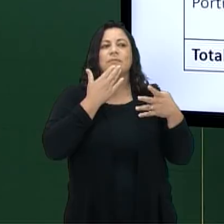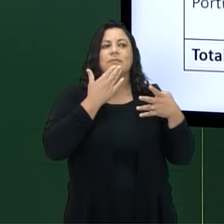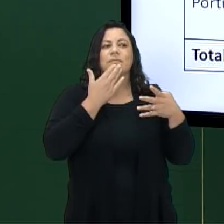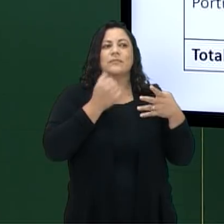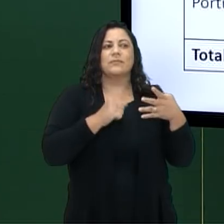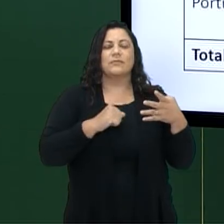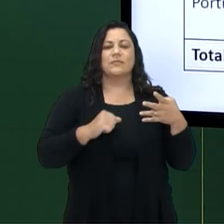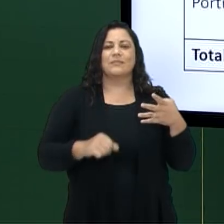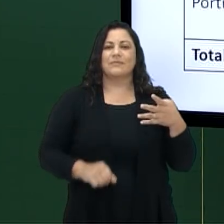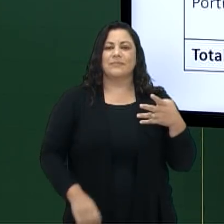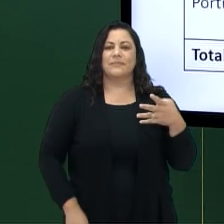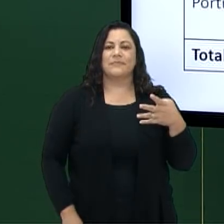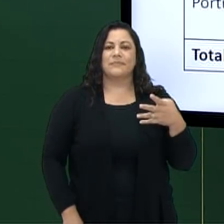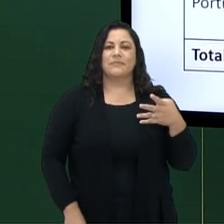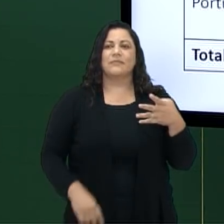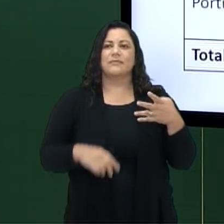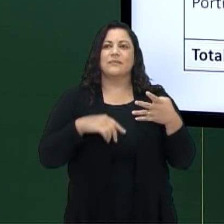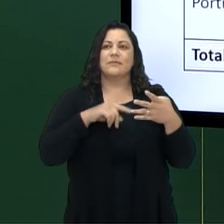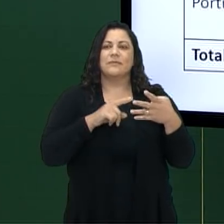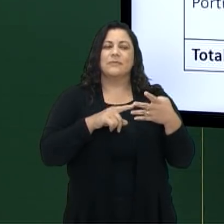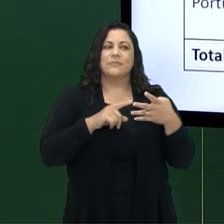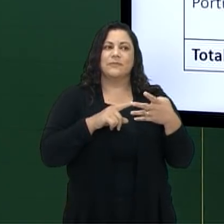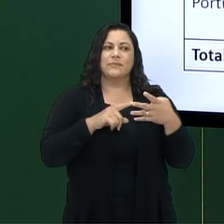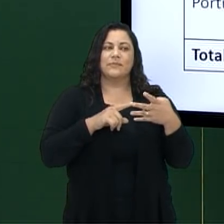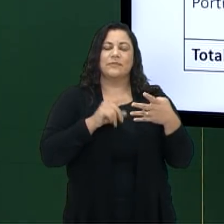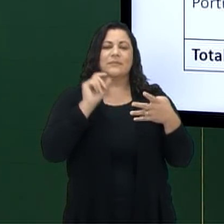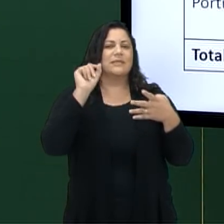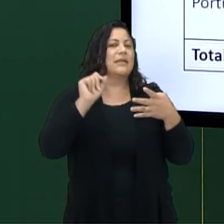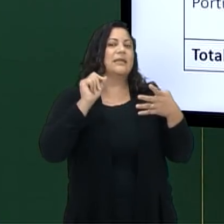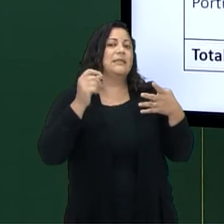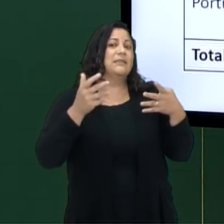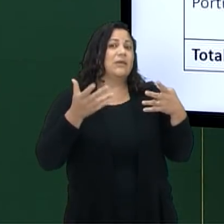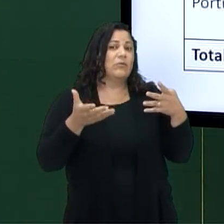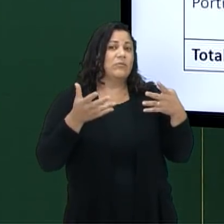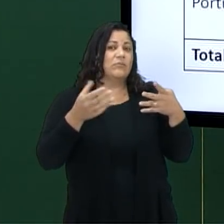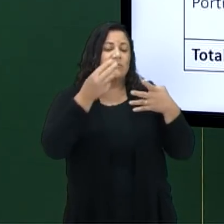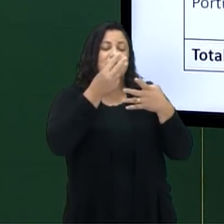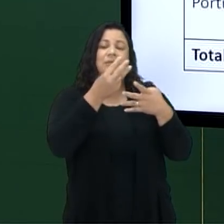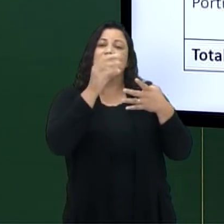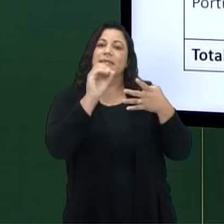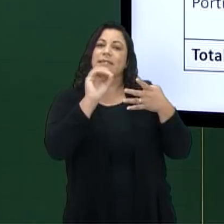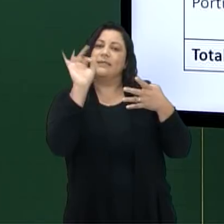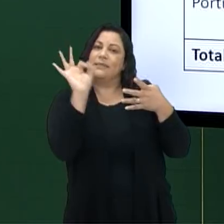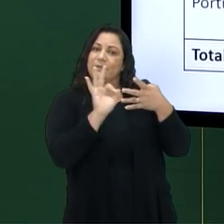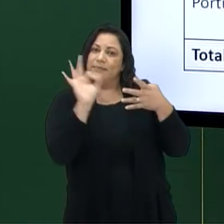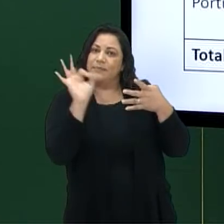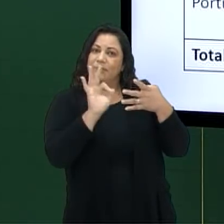Quatro queijos, que são 30%.